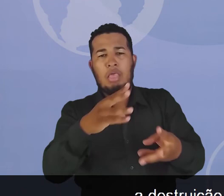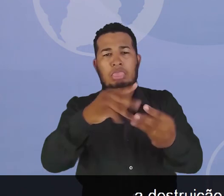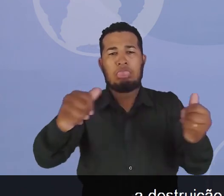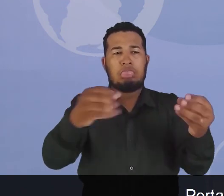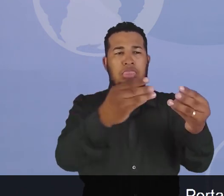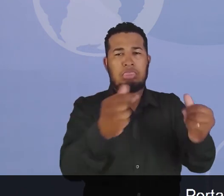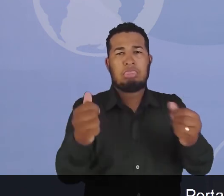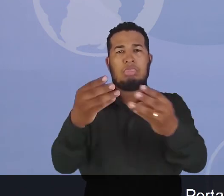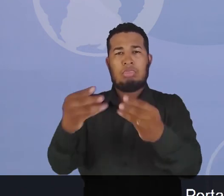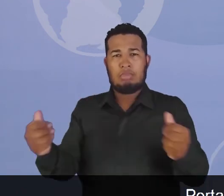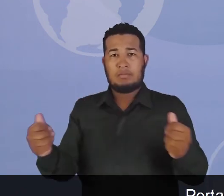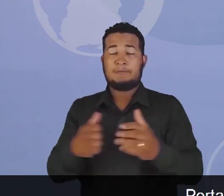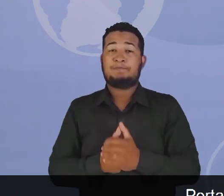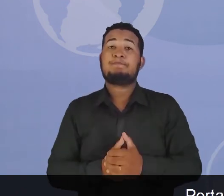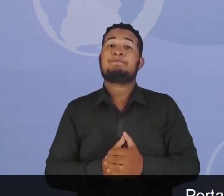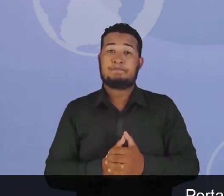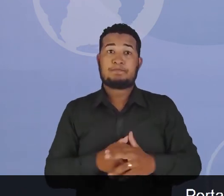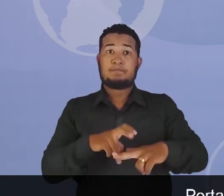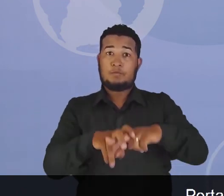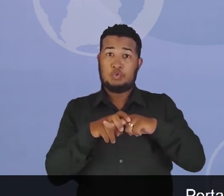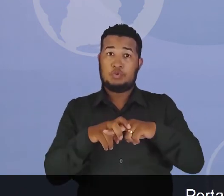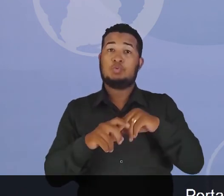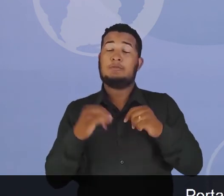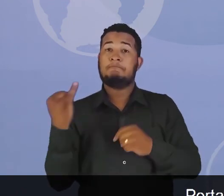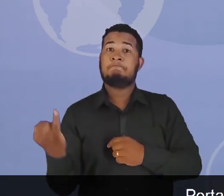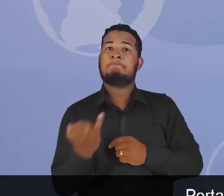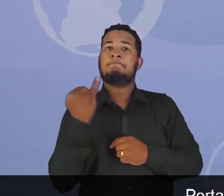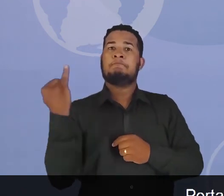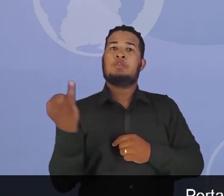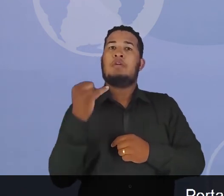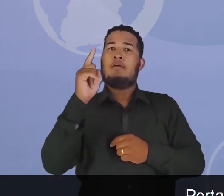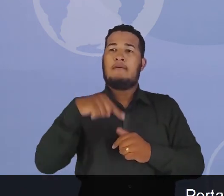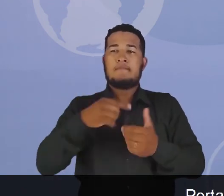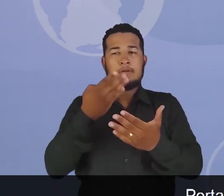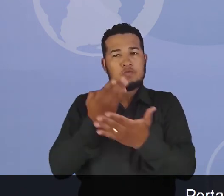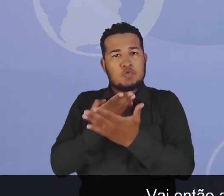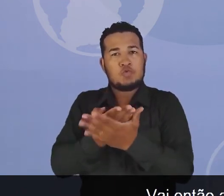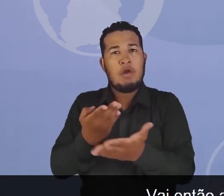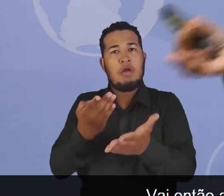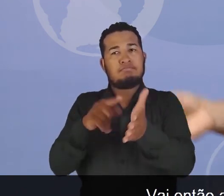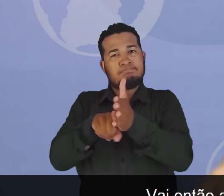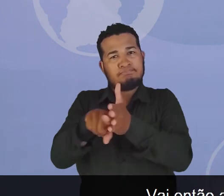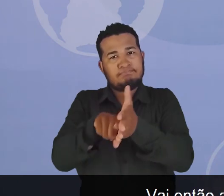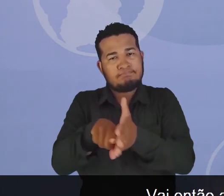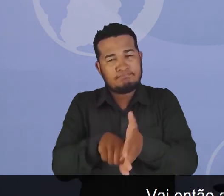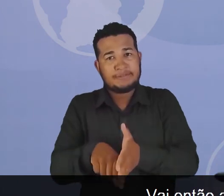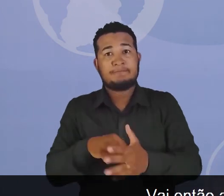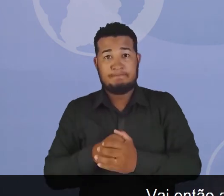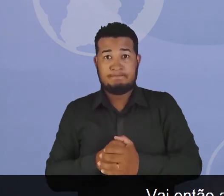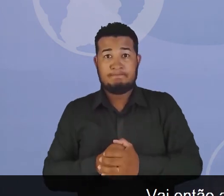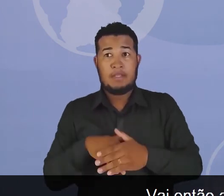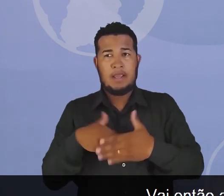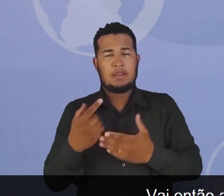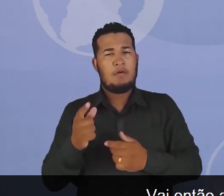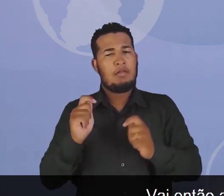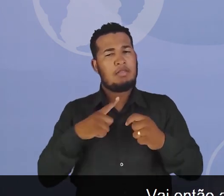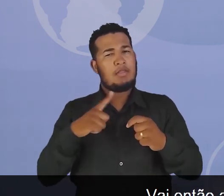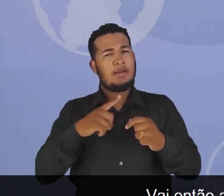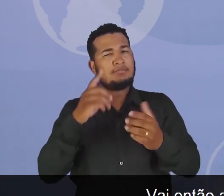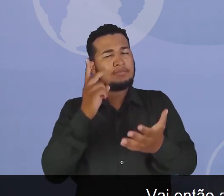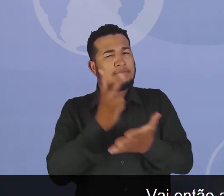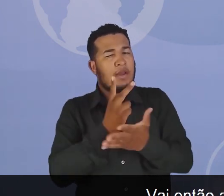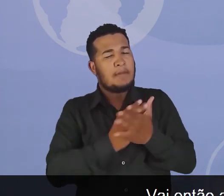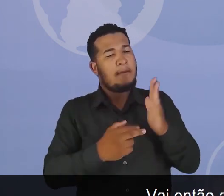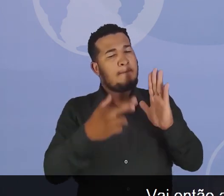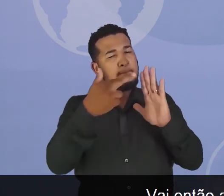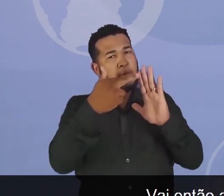afora. Portanto, é muito importante que a gente estude e pesquise isso. Vai, então, aquela receitinha de sempre.